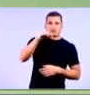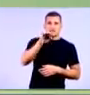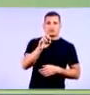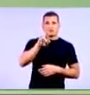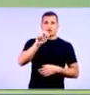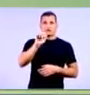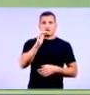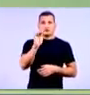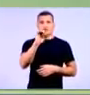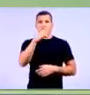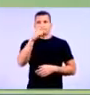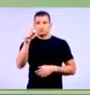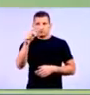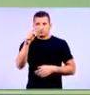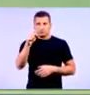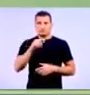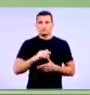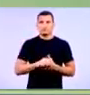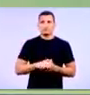e a